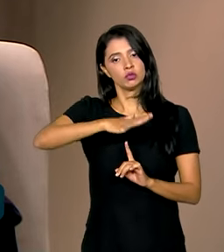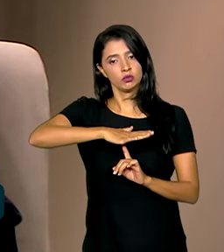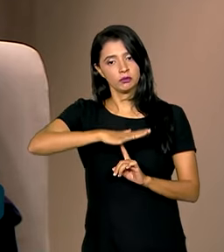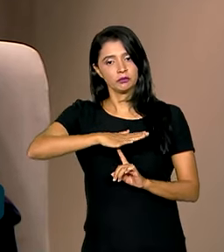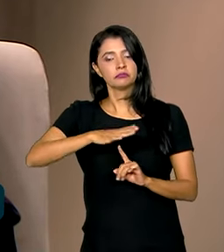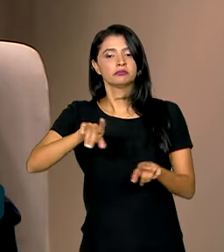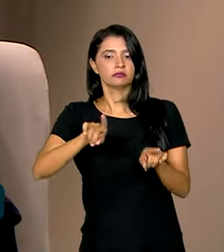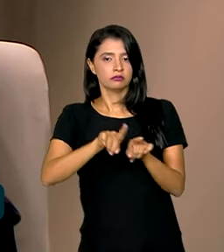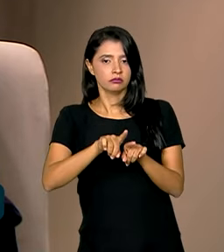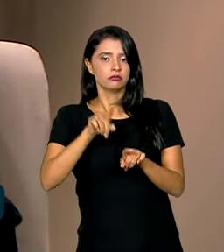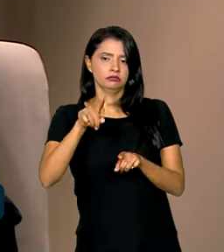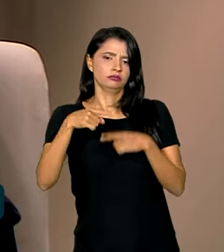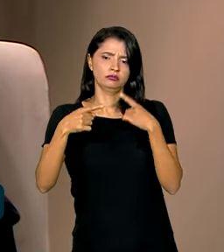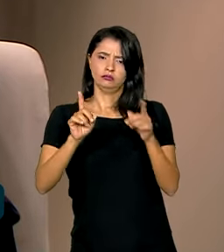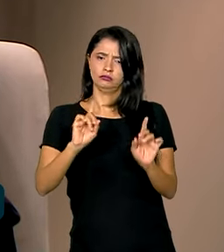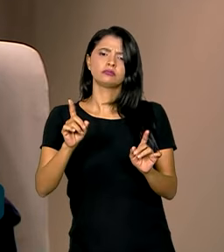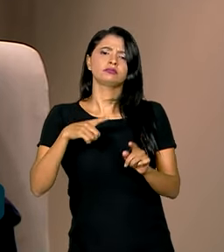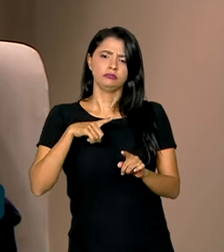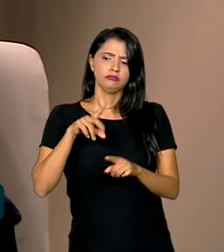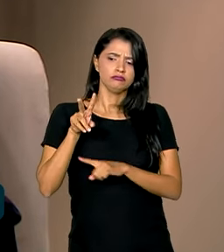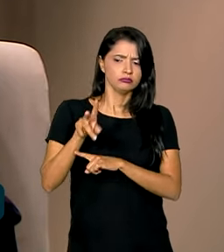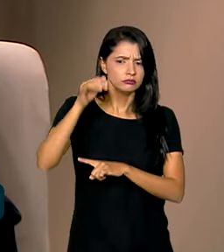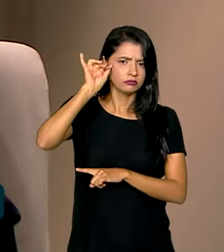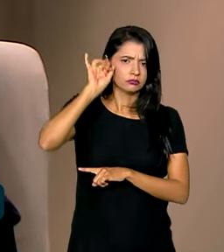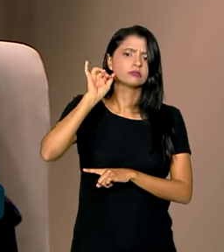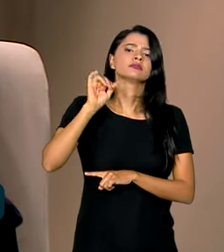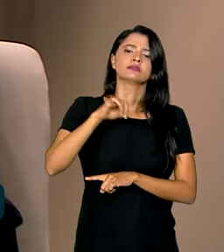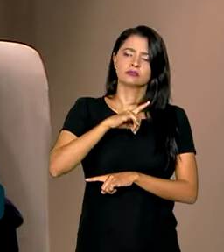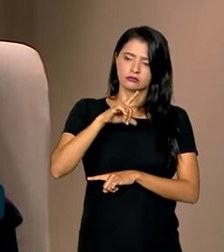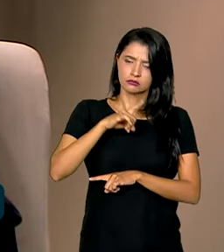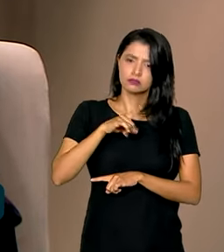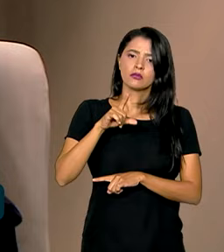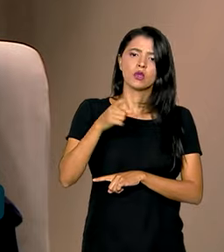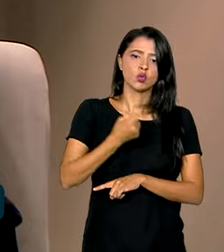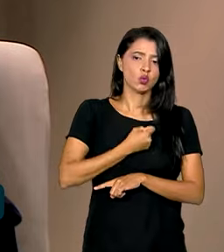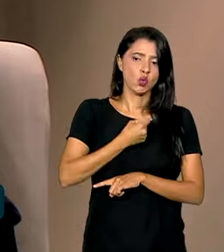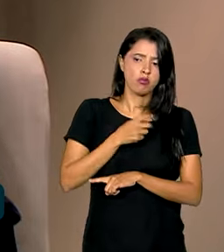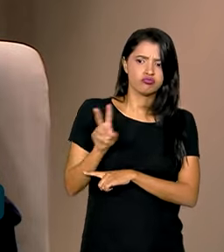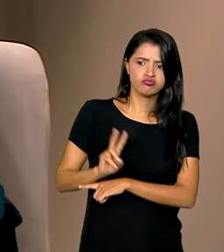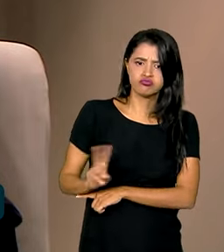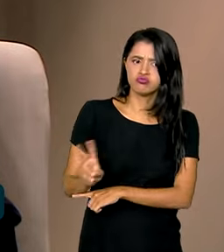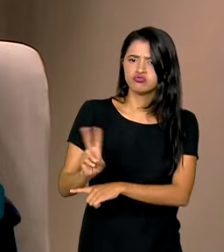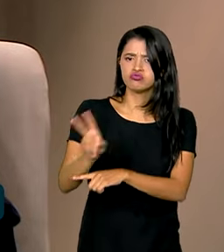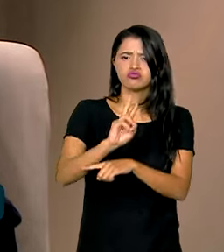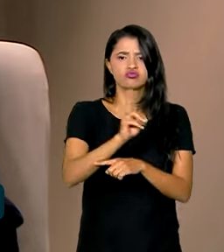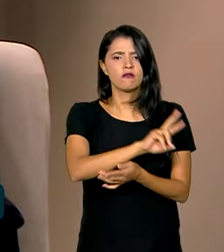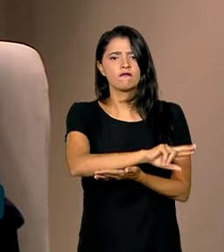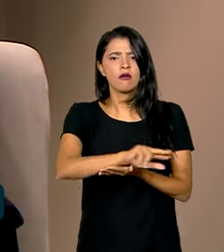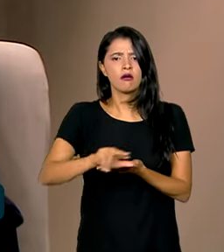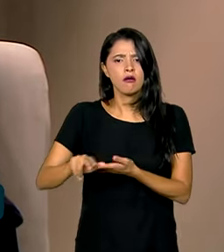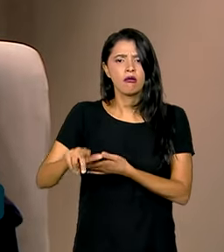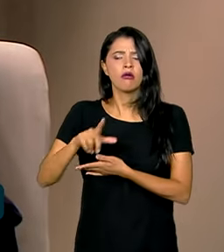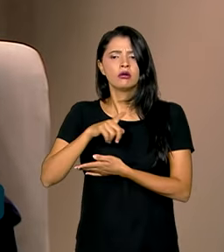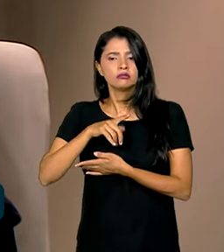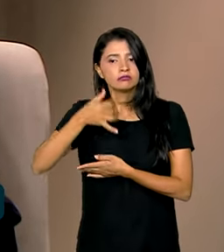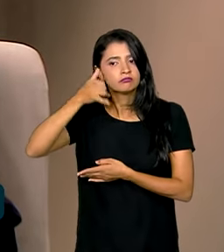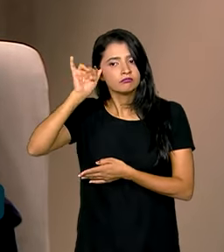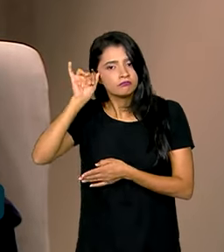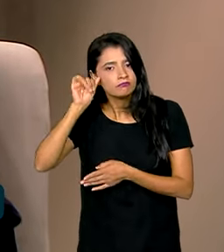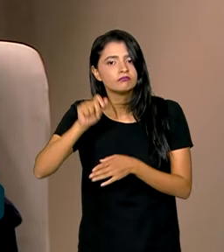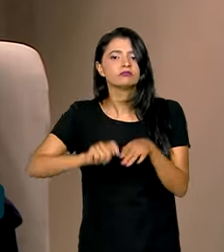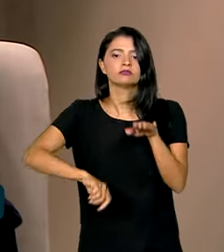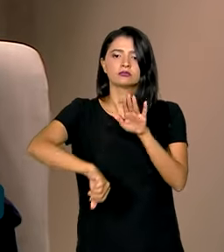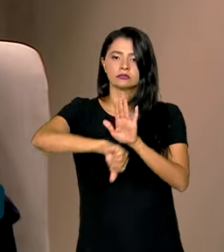de dizer que o nível de prevenção é bastante alto, com um número inédito de fiscalizações, ações preventivas. Nós